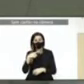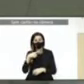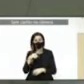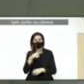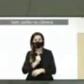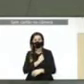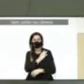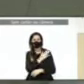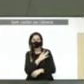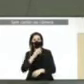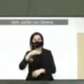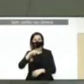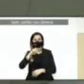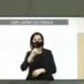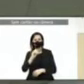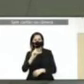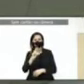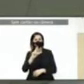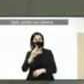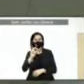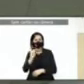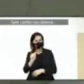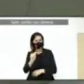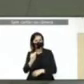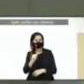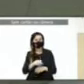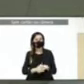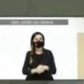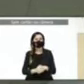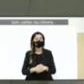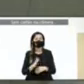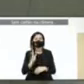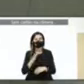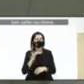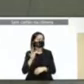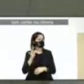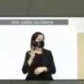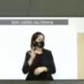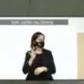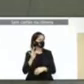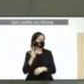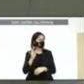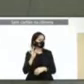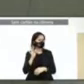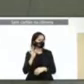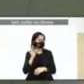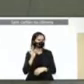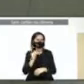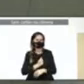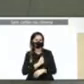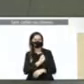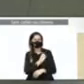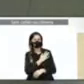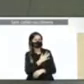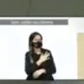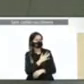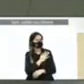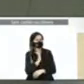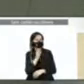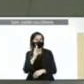que a força estadual está aqui em Coroatá, próximo aqui de Timon. Então, por que a gente não vai cobrar e essa força